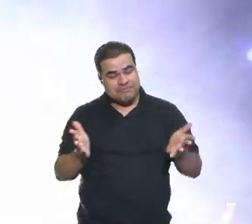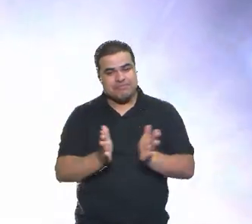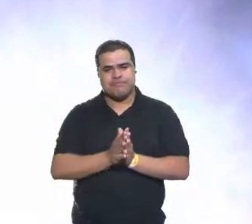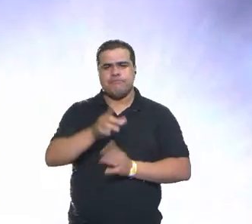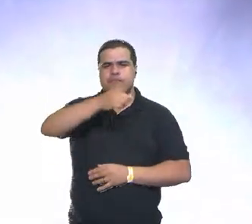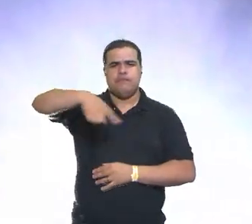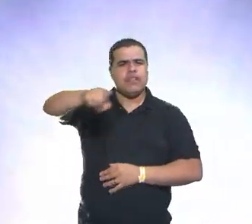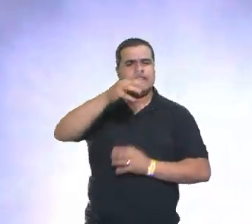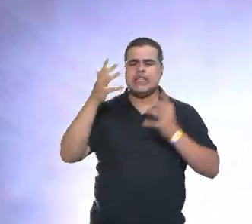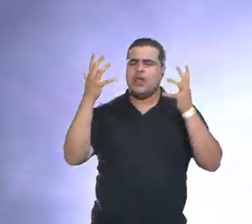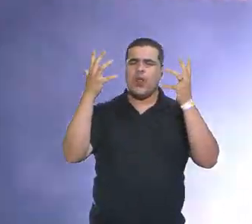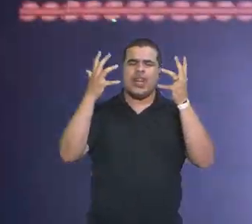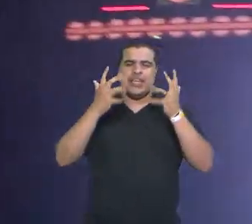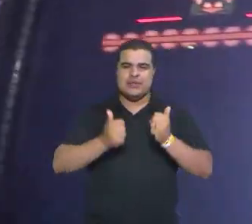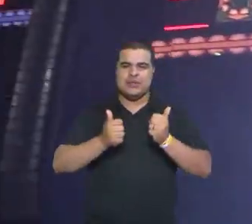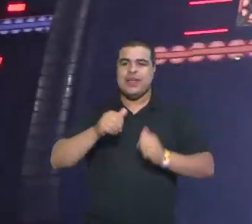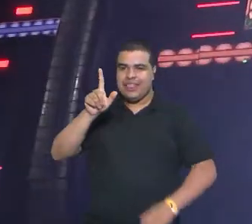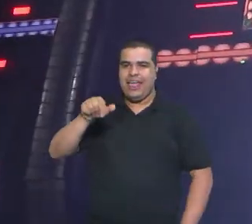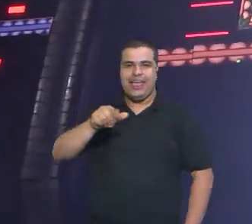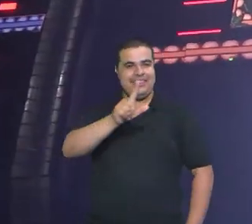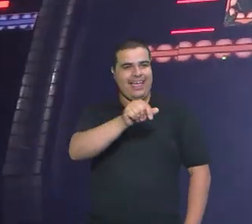Vocês são muito lindos